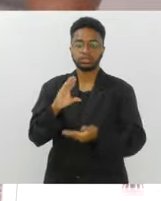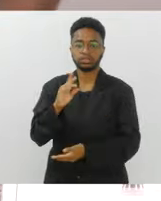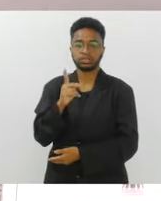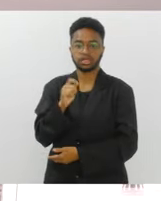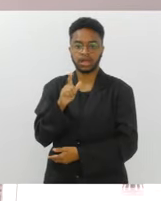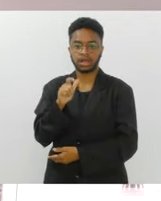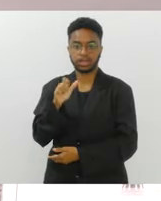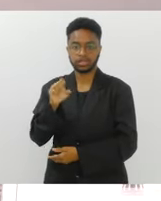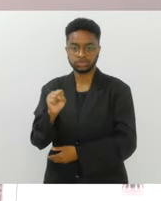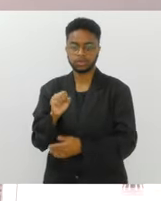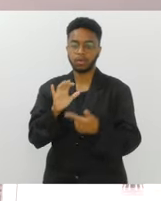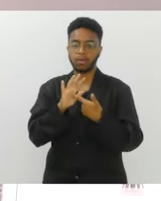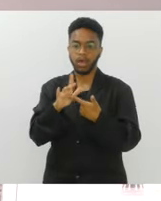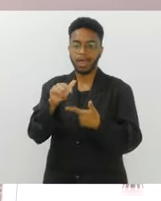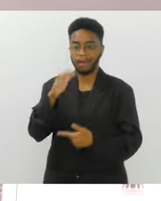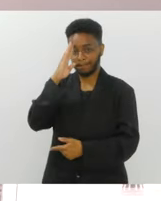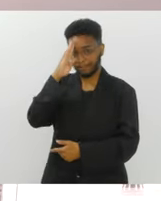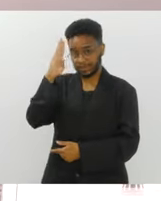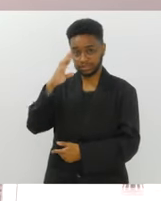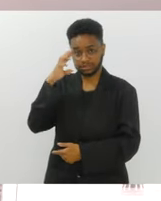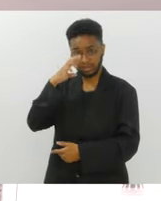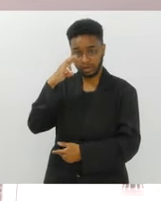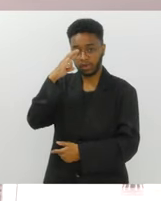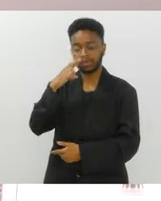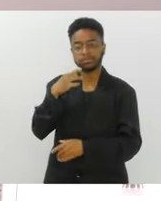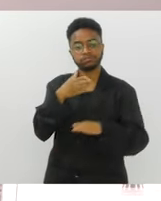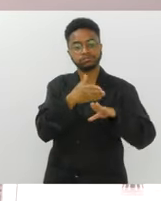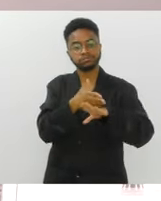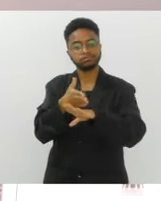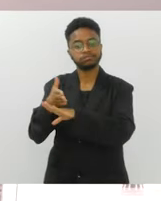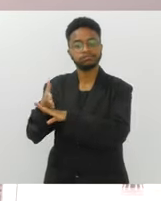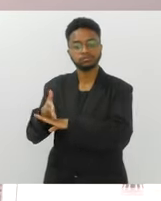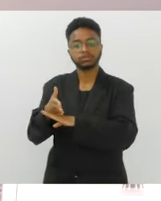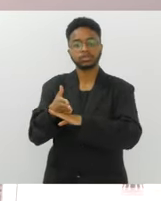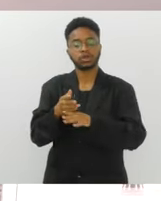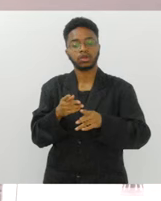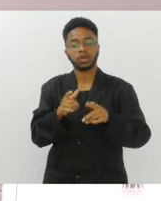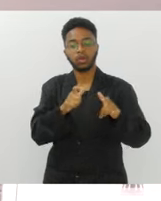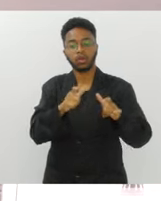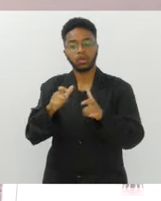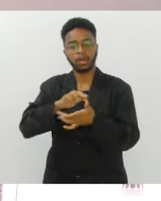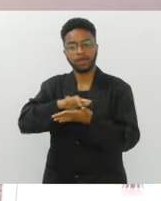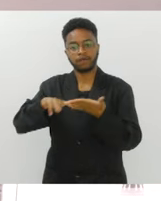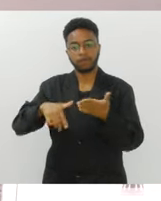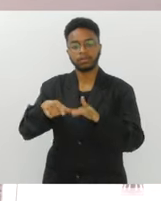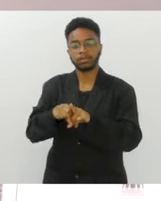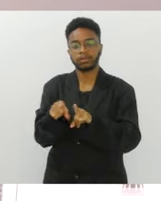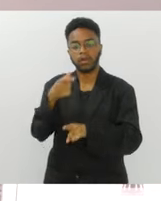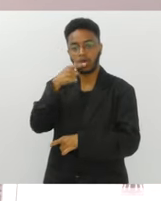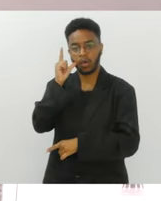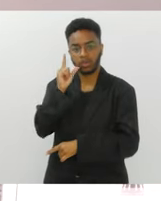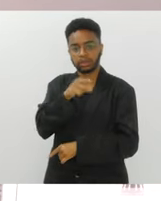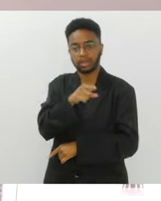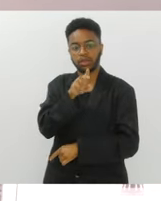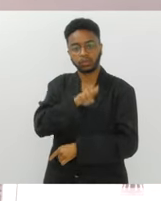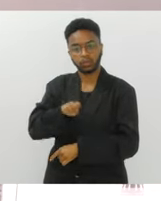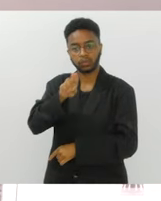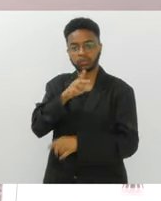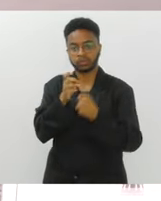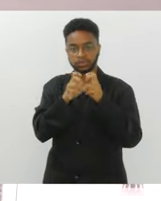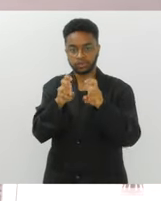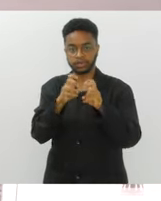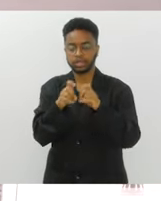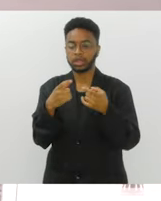nosso principal fiscal que tem ido nas estações ontem, inclusive usuário da Supervia, como o